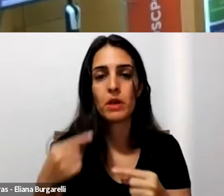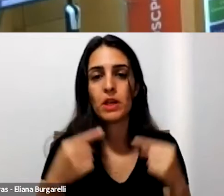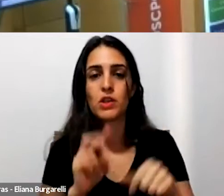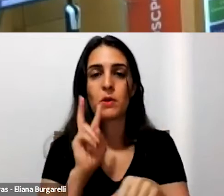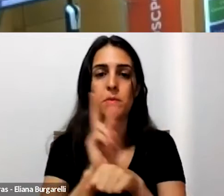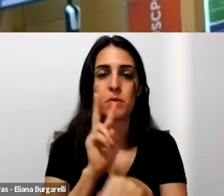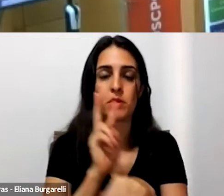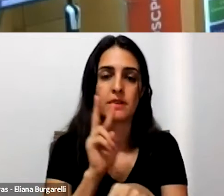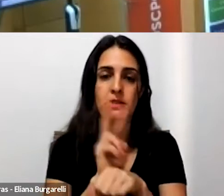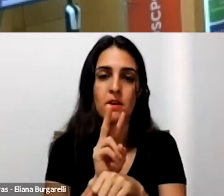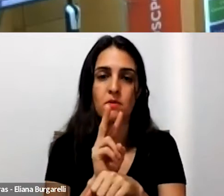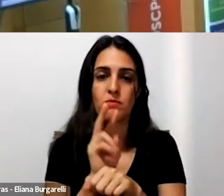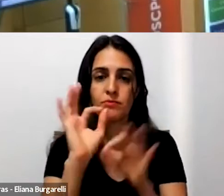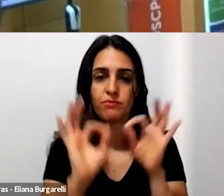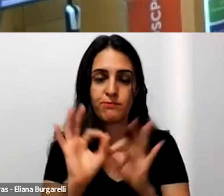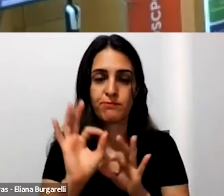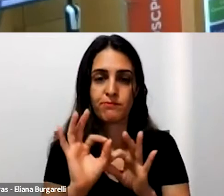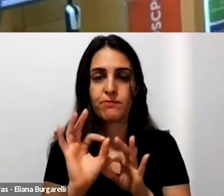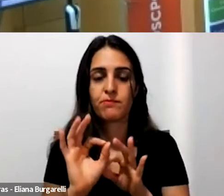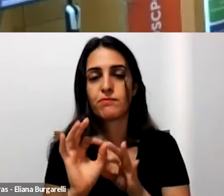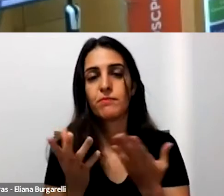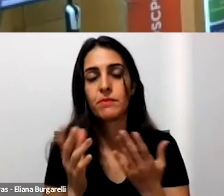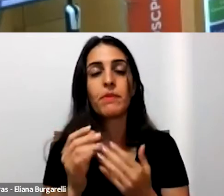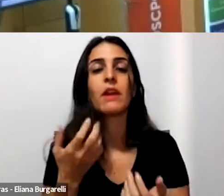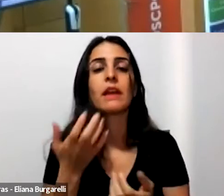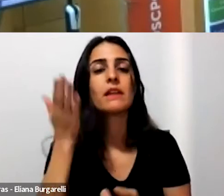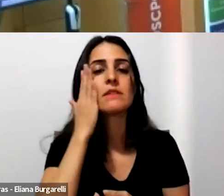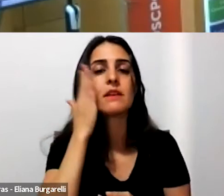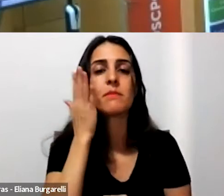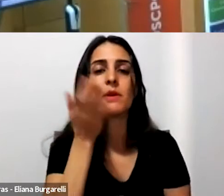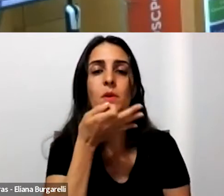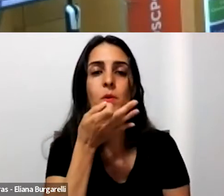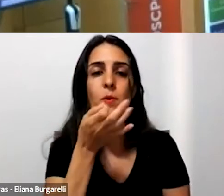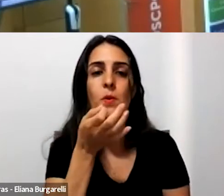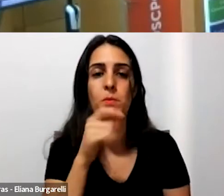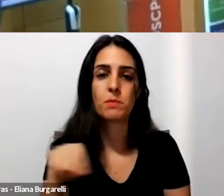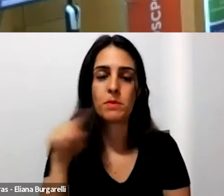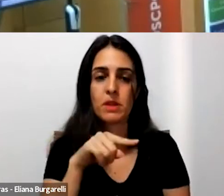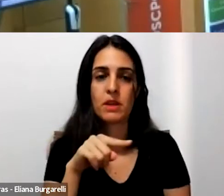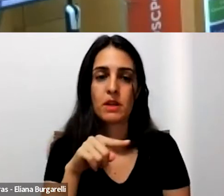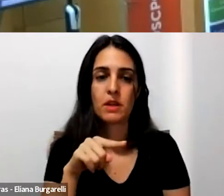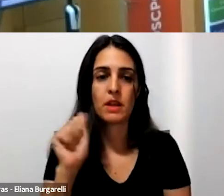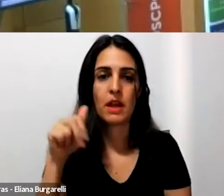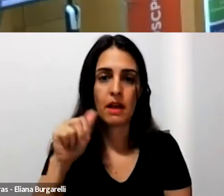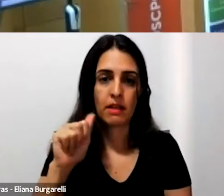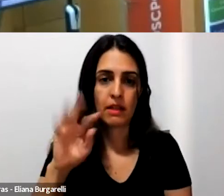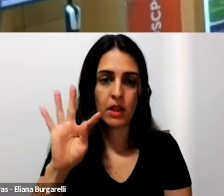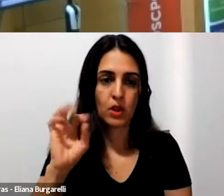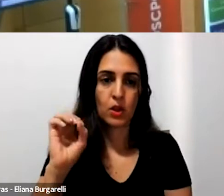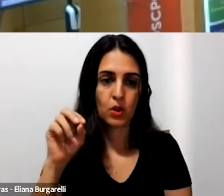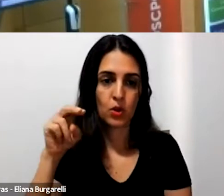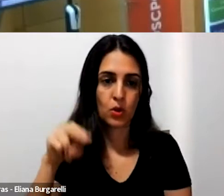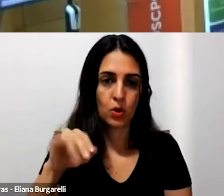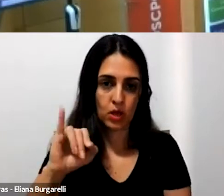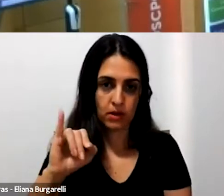recursos do Brasil, tem outros países, inclusive a França, com a Guiana Francesa. Então, a